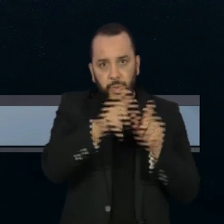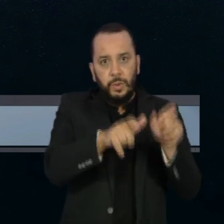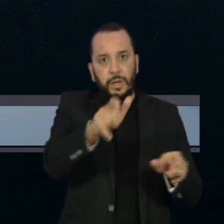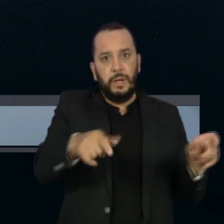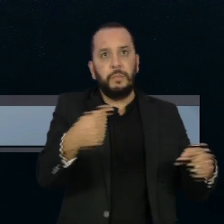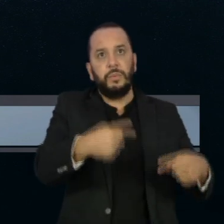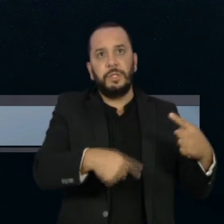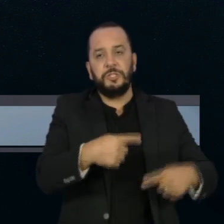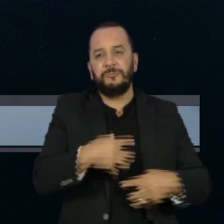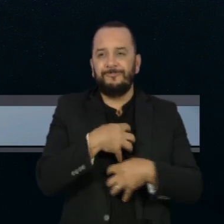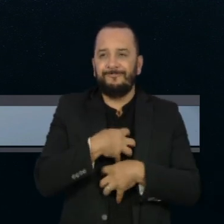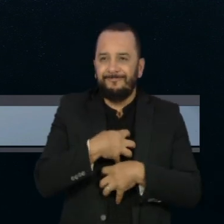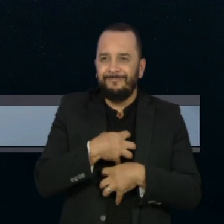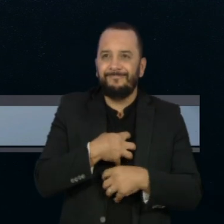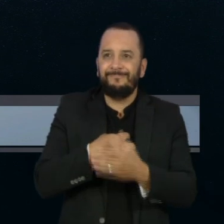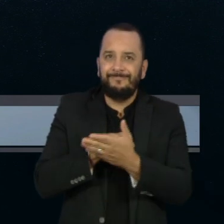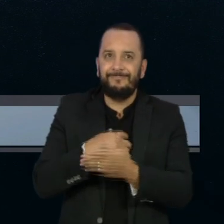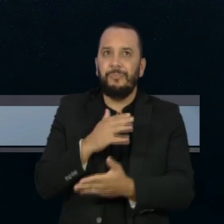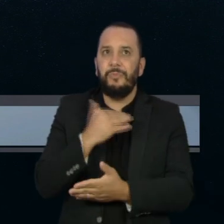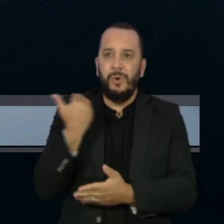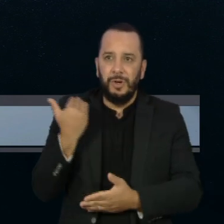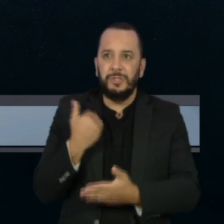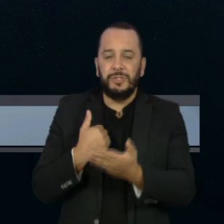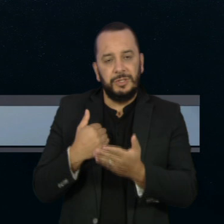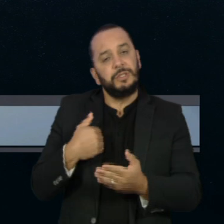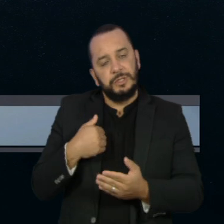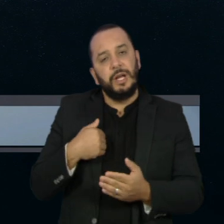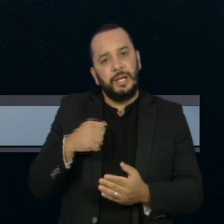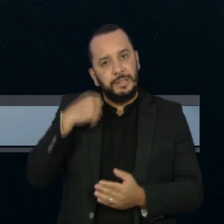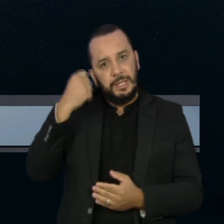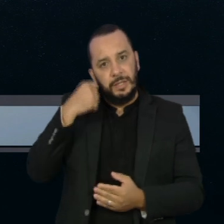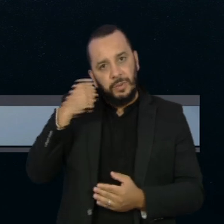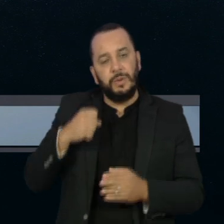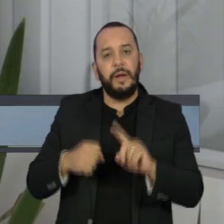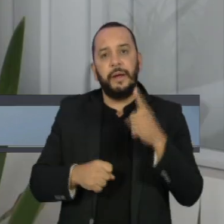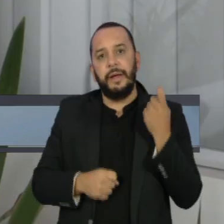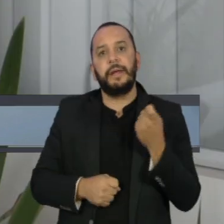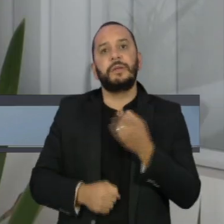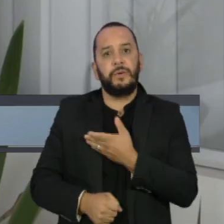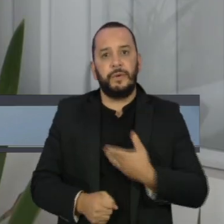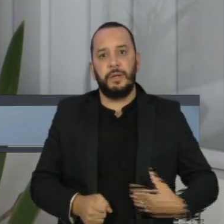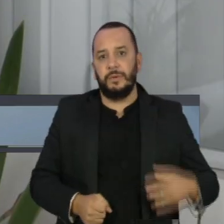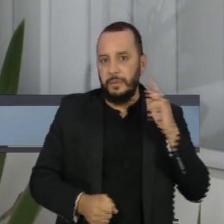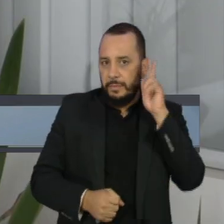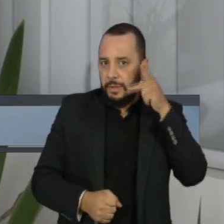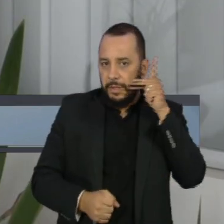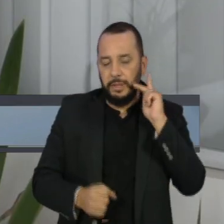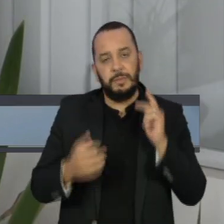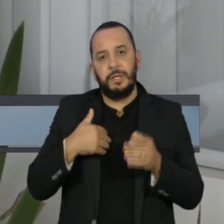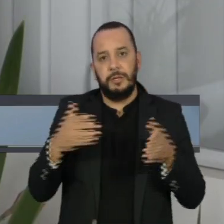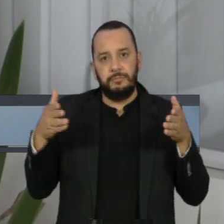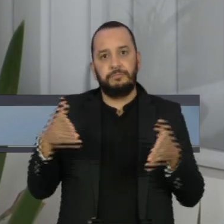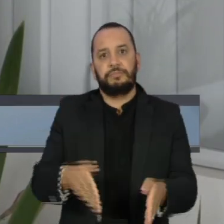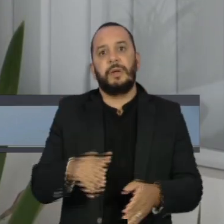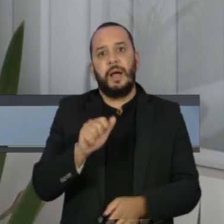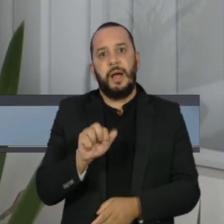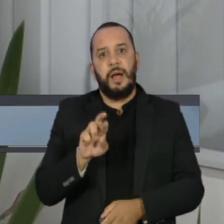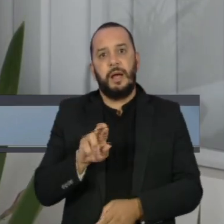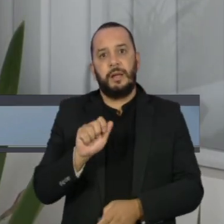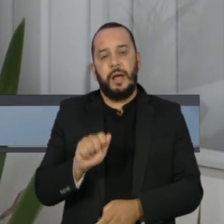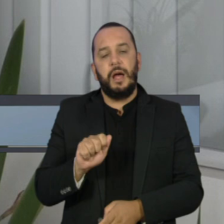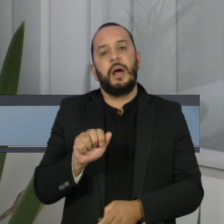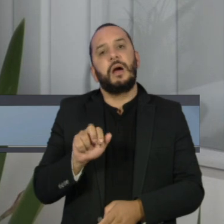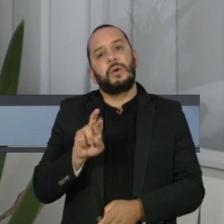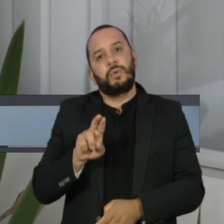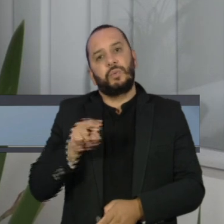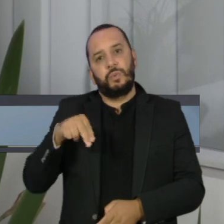lamentaram a morte do senador e ex-governador da Paraíba. O corpo do congressista será enterrado em Araruna, cidade natal